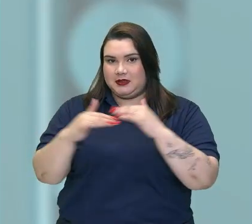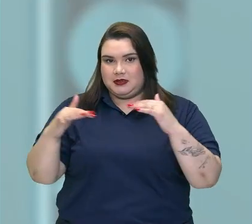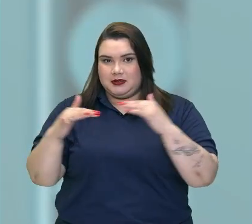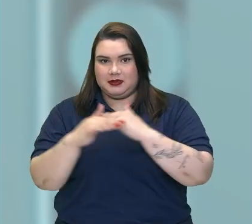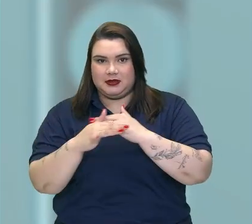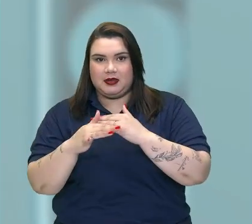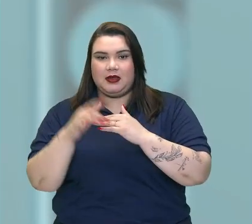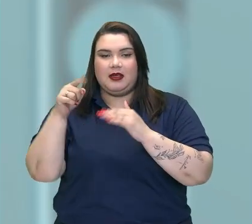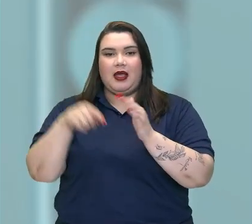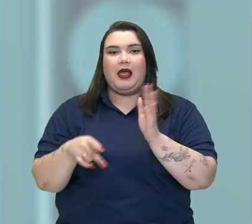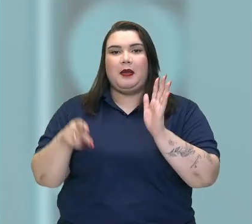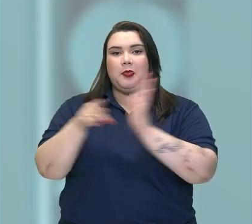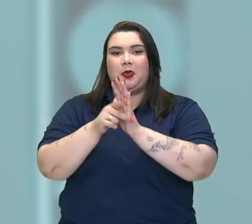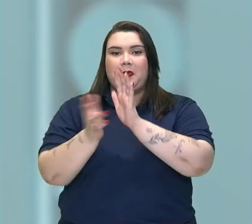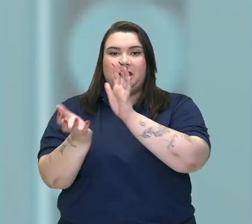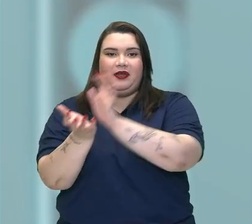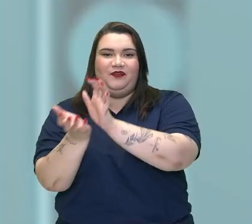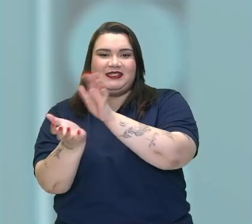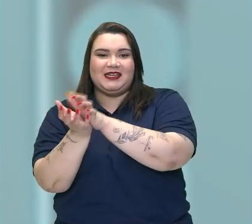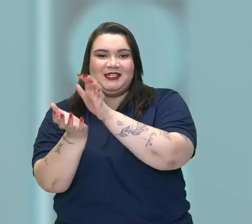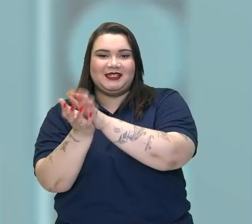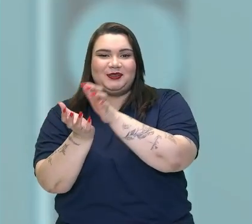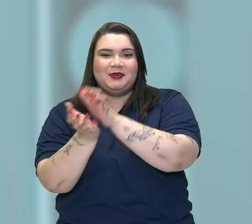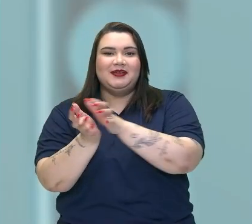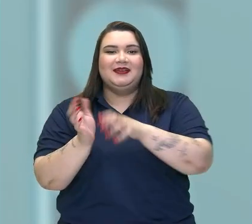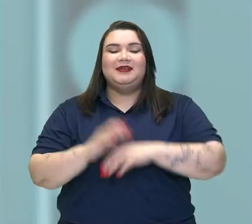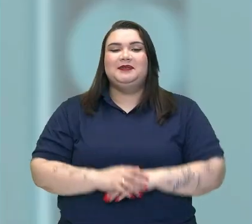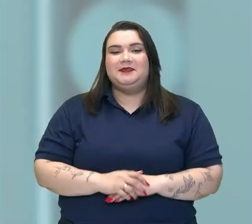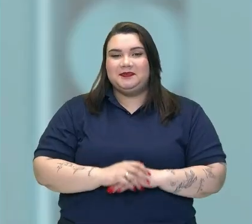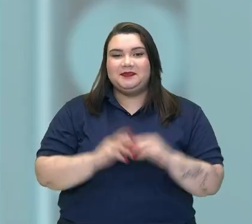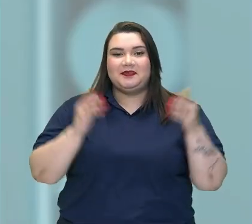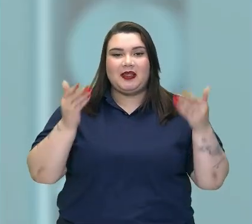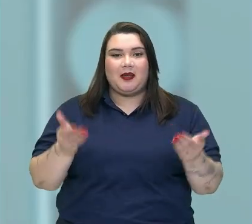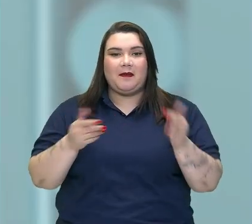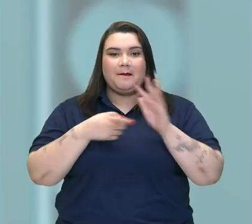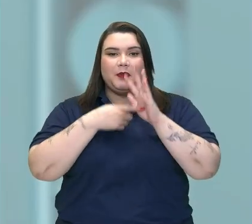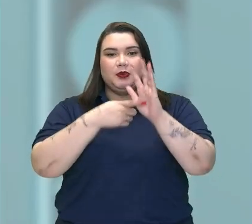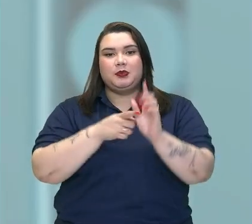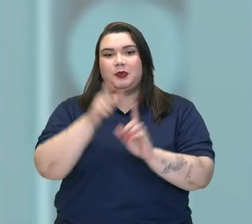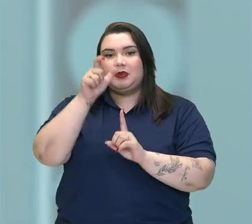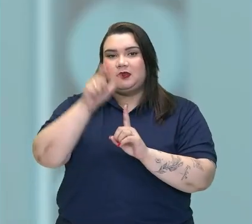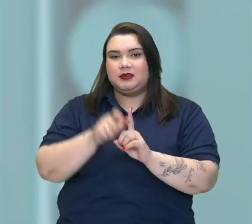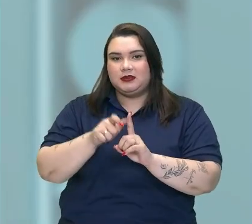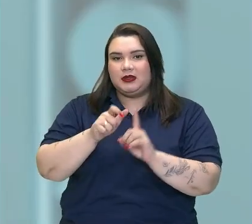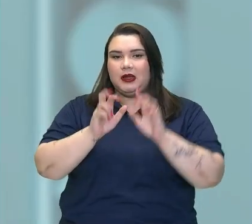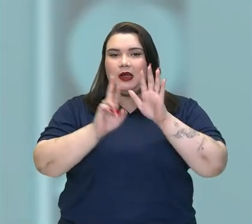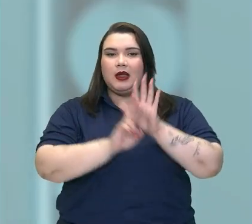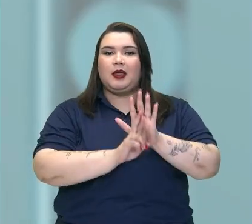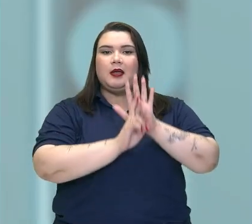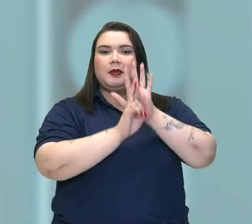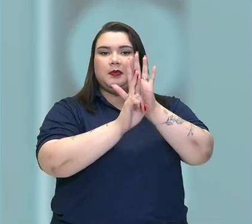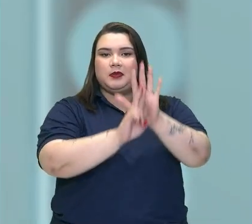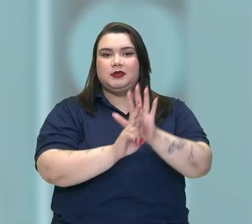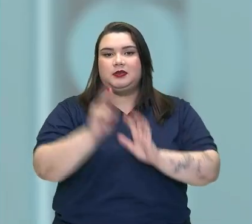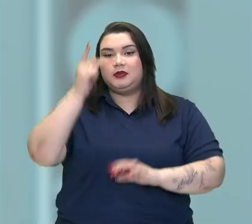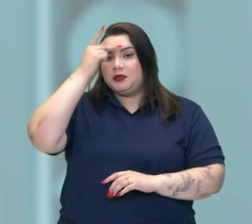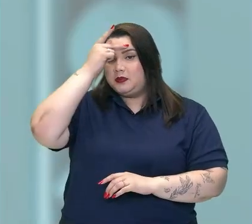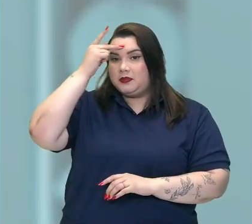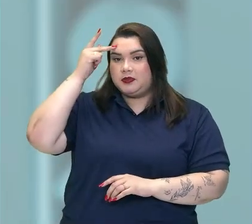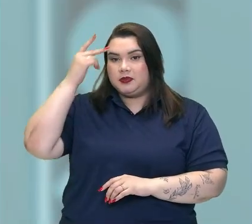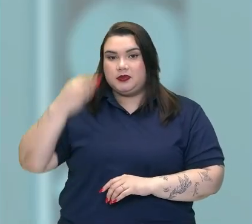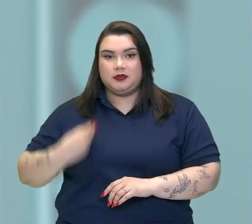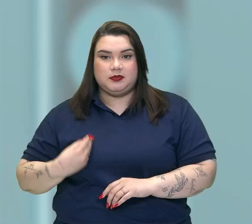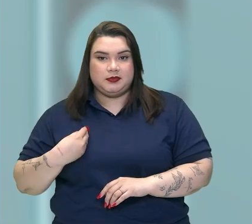cidade de Pernambuco. E aí ele traz essas personagens que são, digamos, representantes das pessoas que